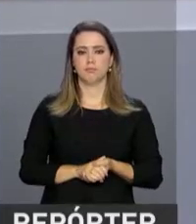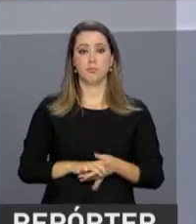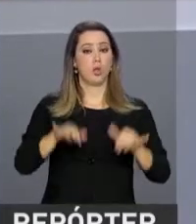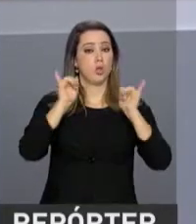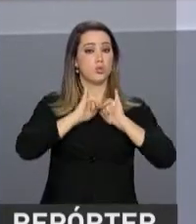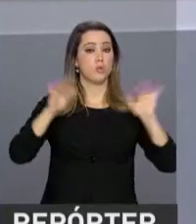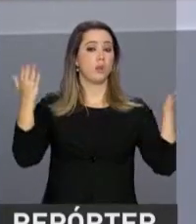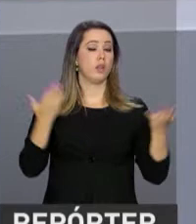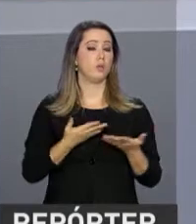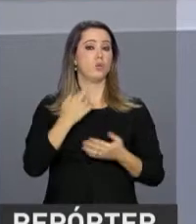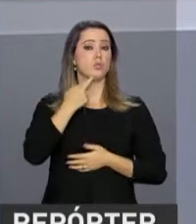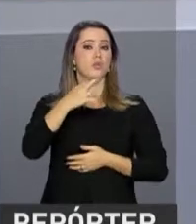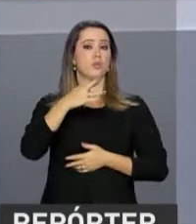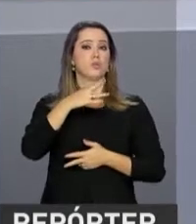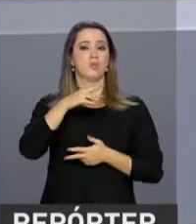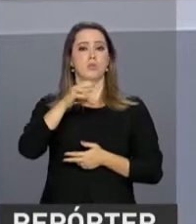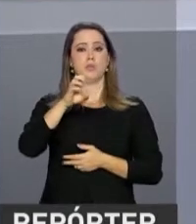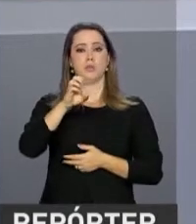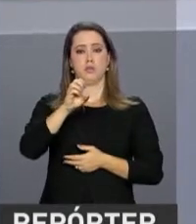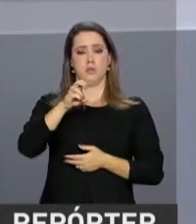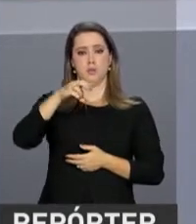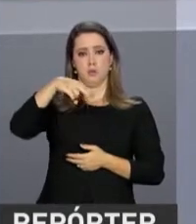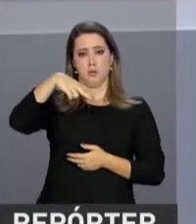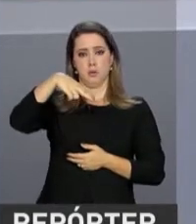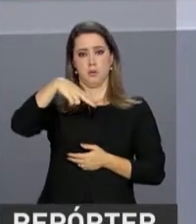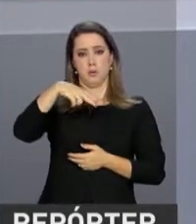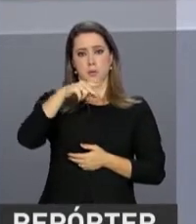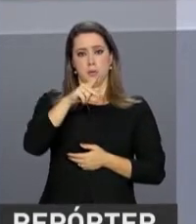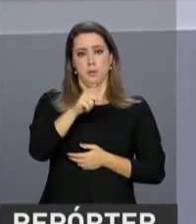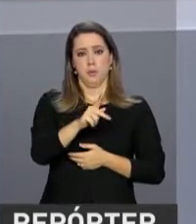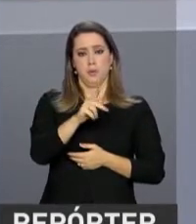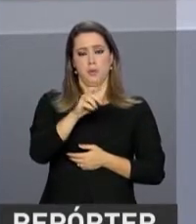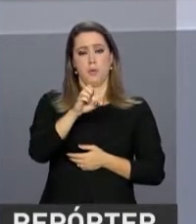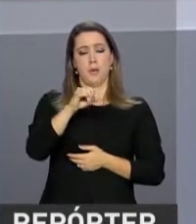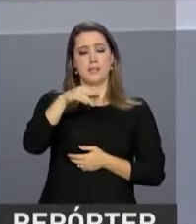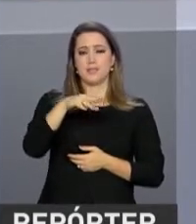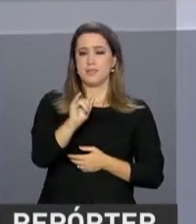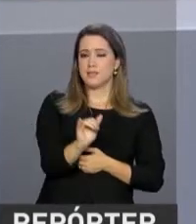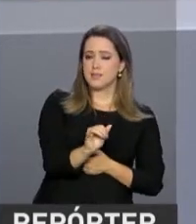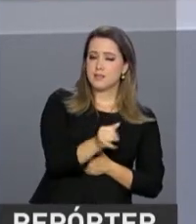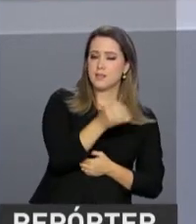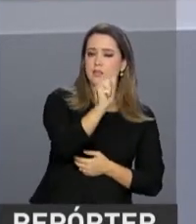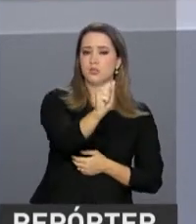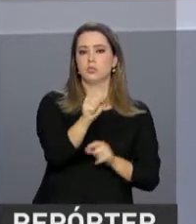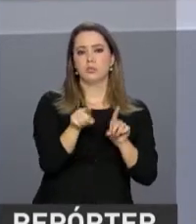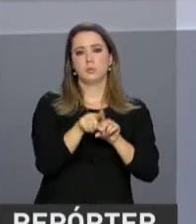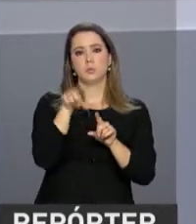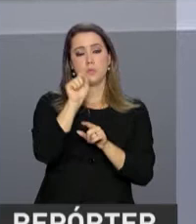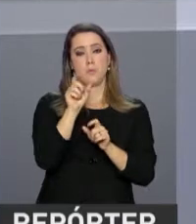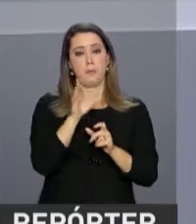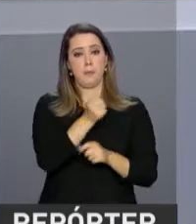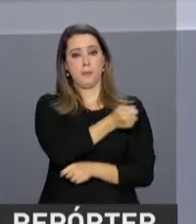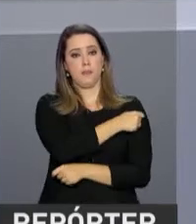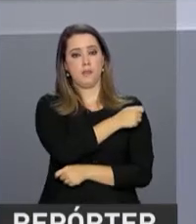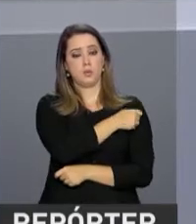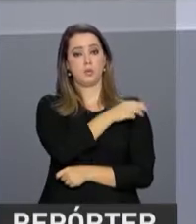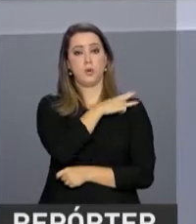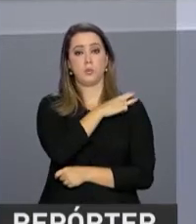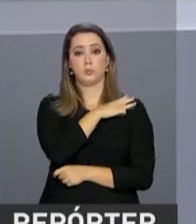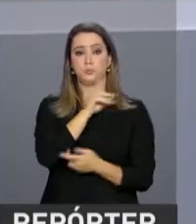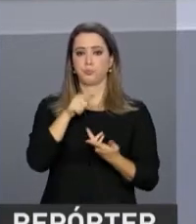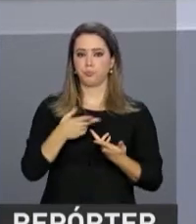divulgado hoje o resultado do exame nacional para certificação de competências de jovens e adultos para os alunos do ensino médio